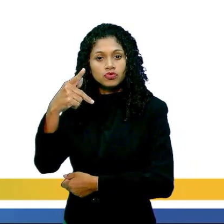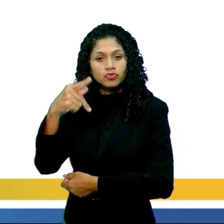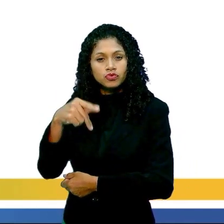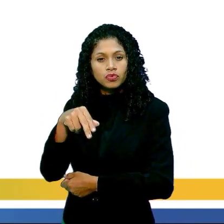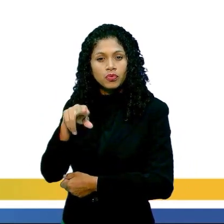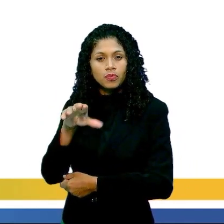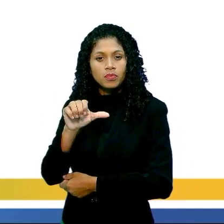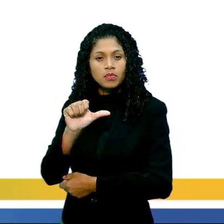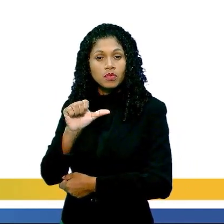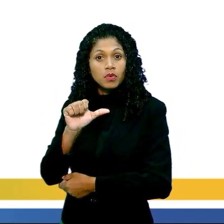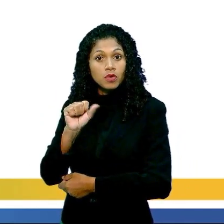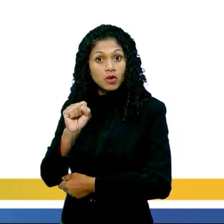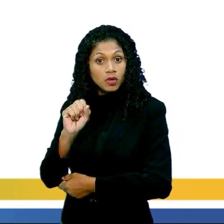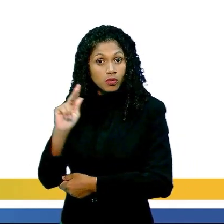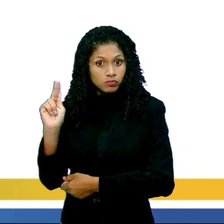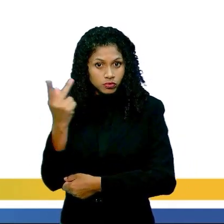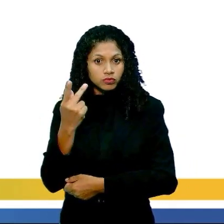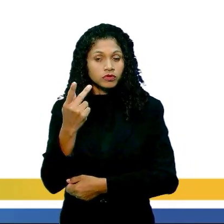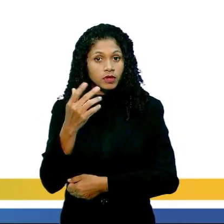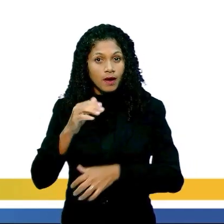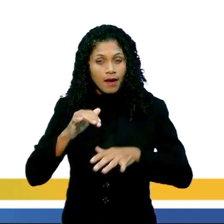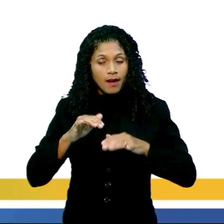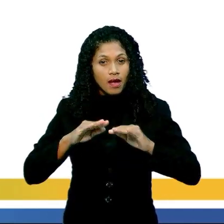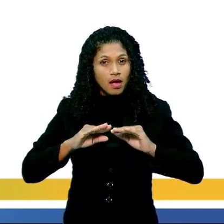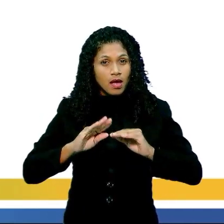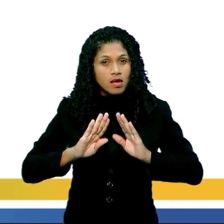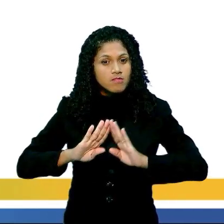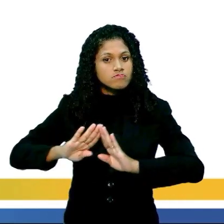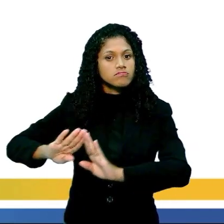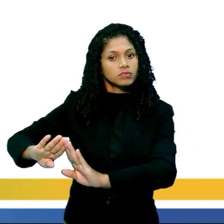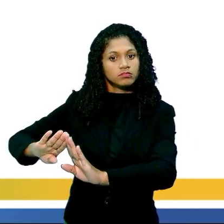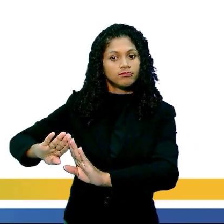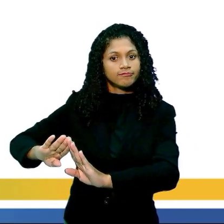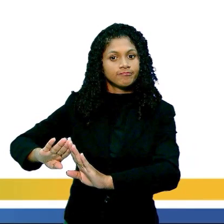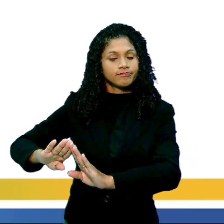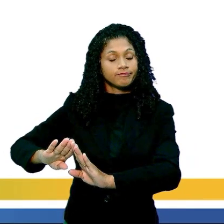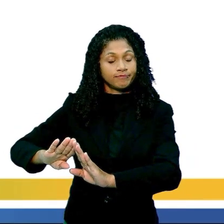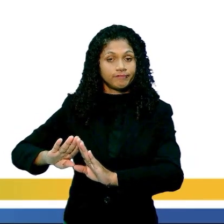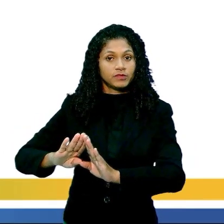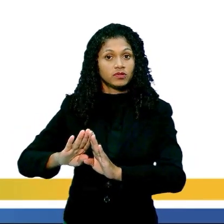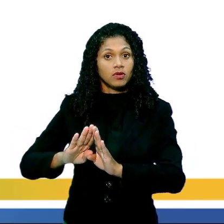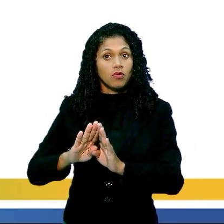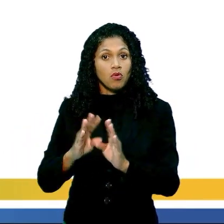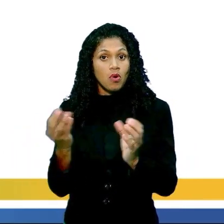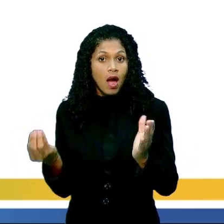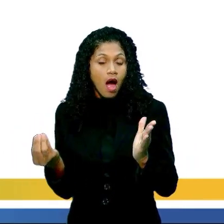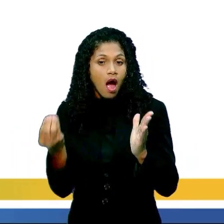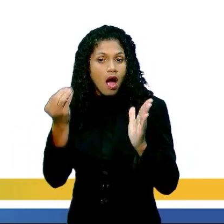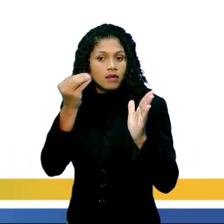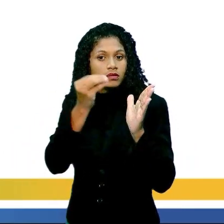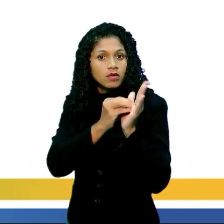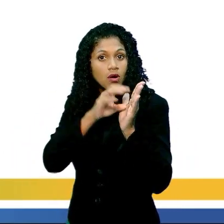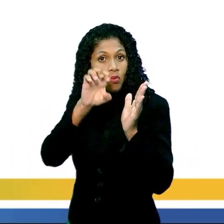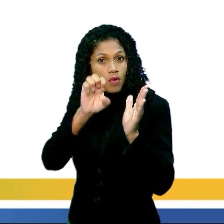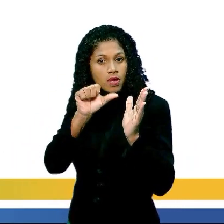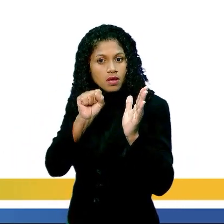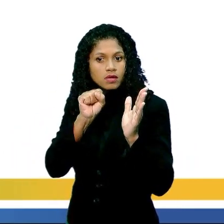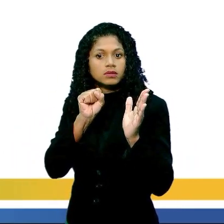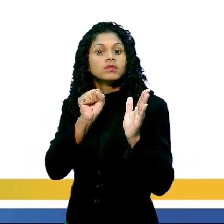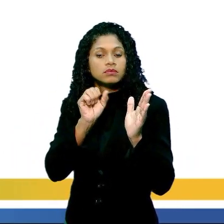que significa empurrar, ele vai ficar pushes, com ES no